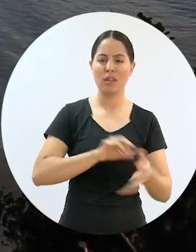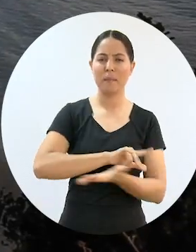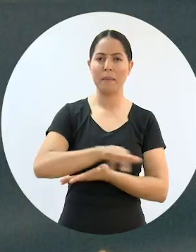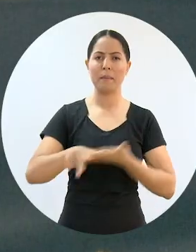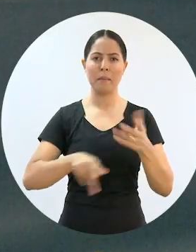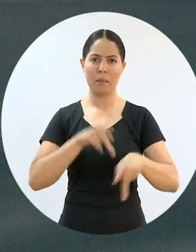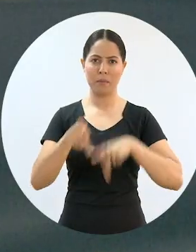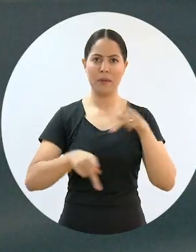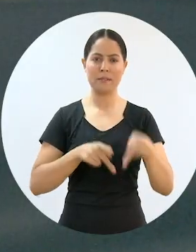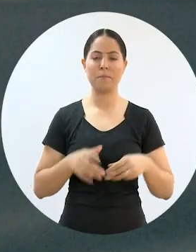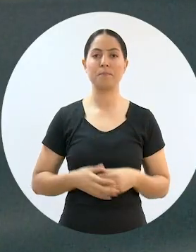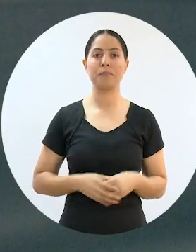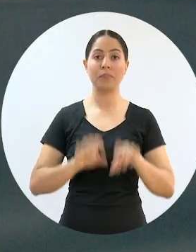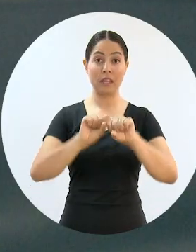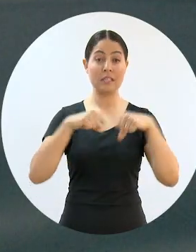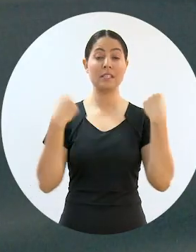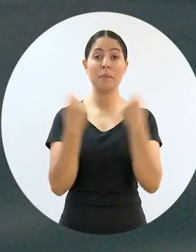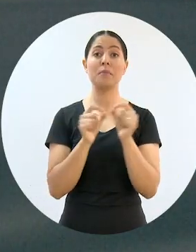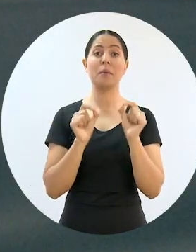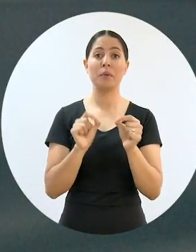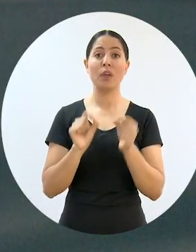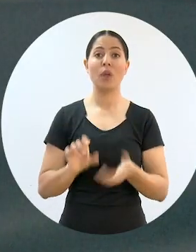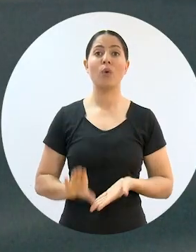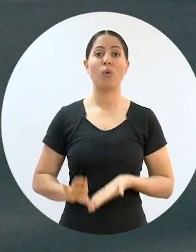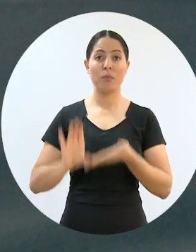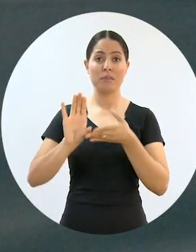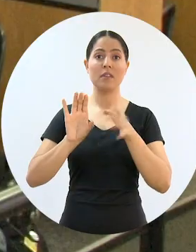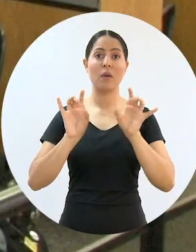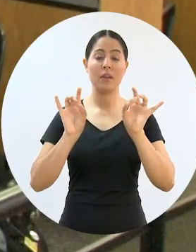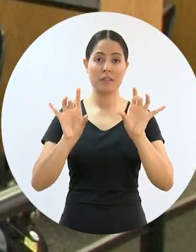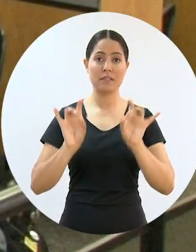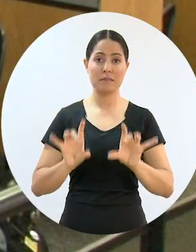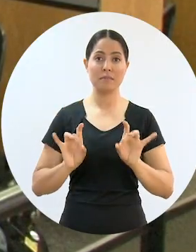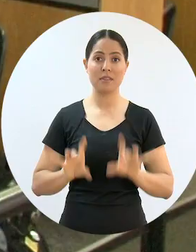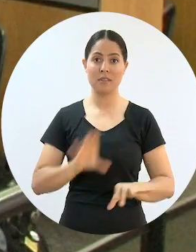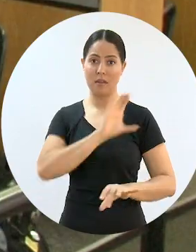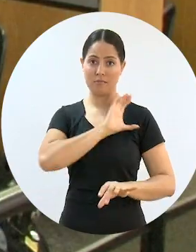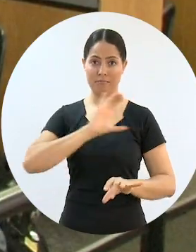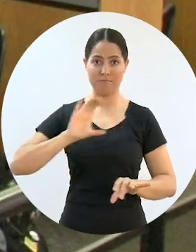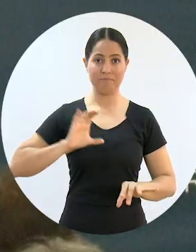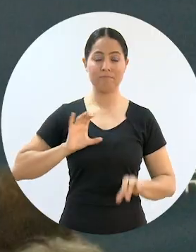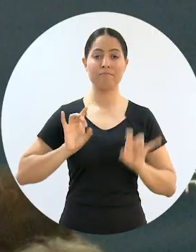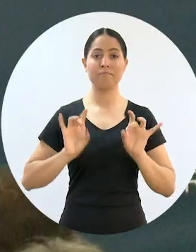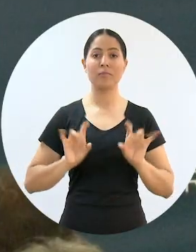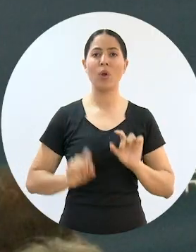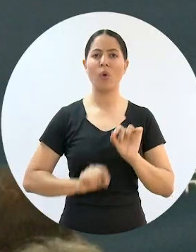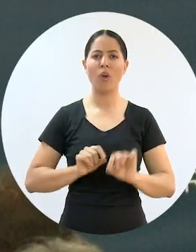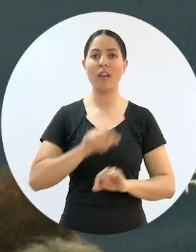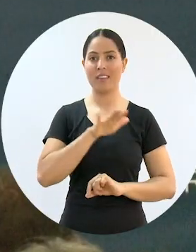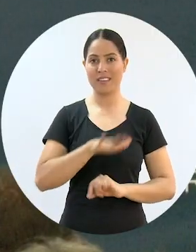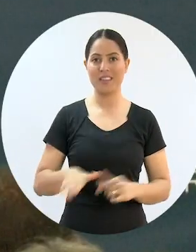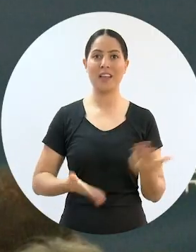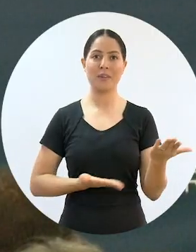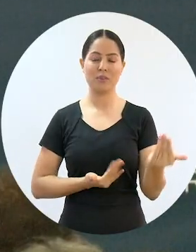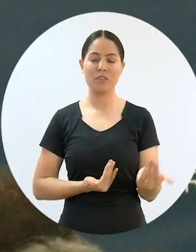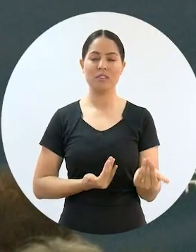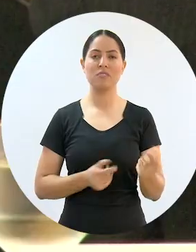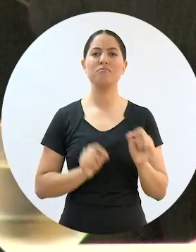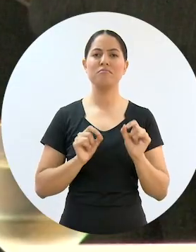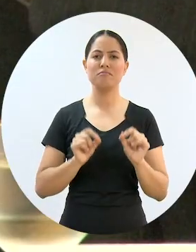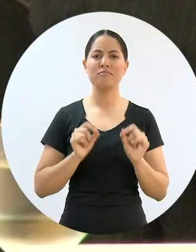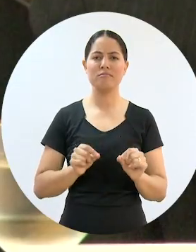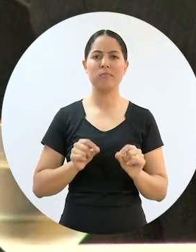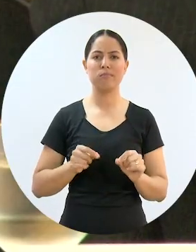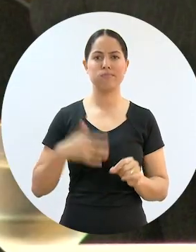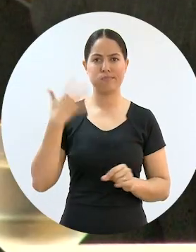civil. O seminário foi organizado pela Comissão Especial da Criança e do Adolescente. A palestra magna foi proferida